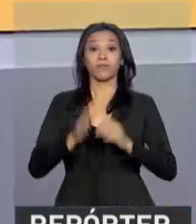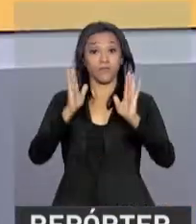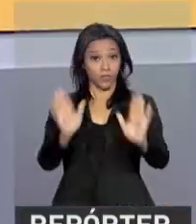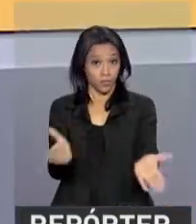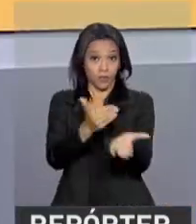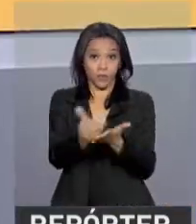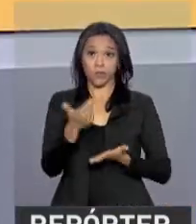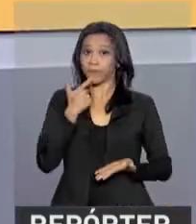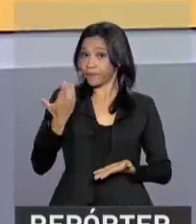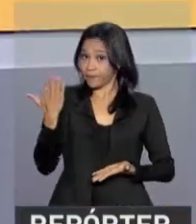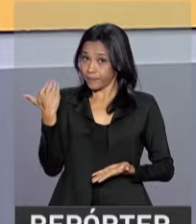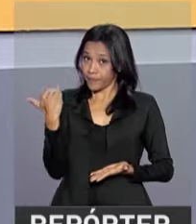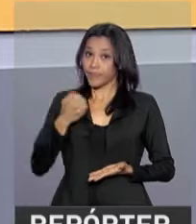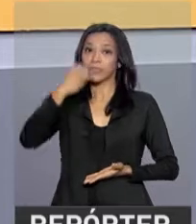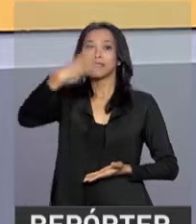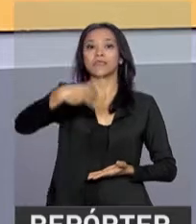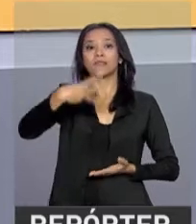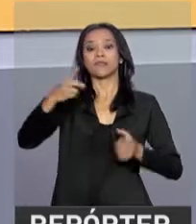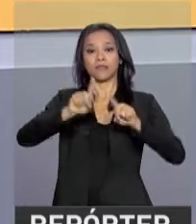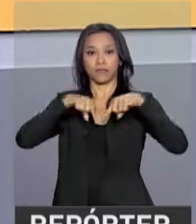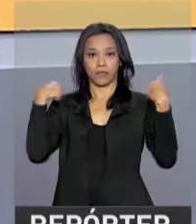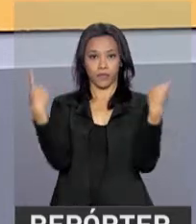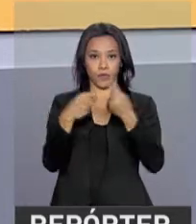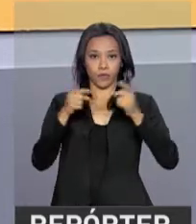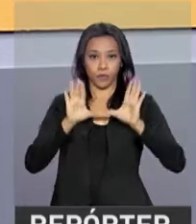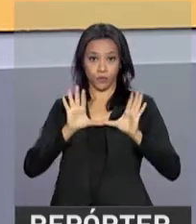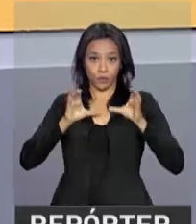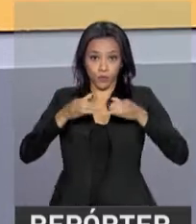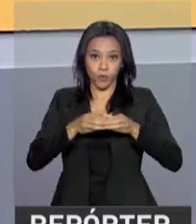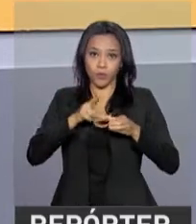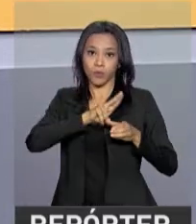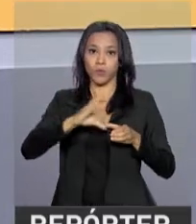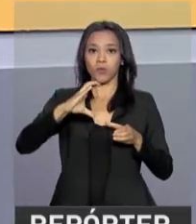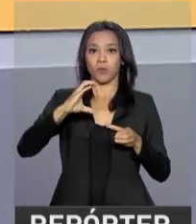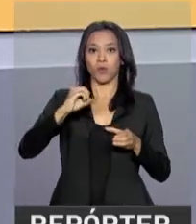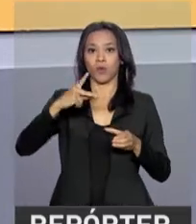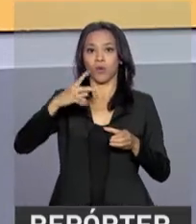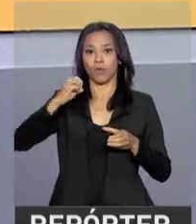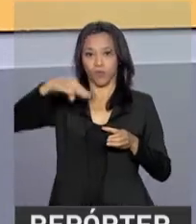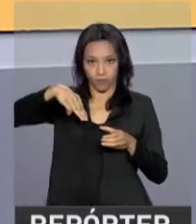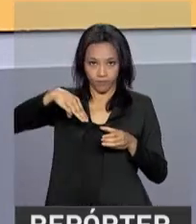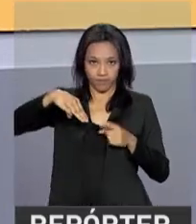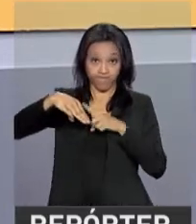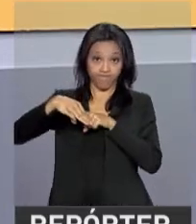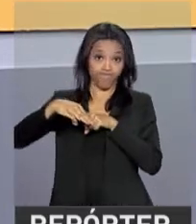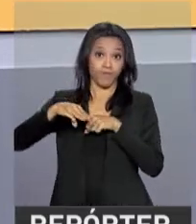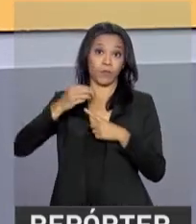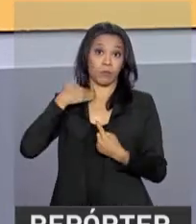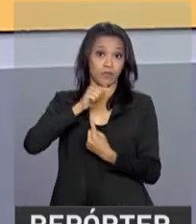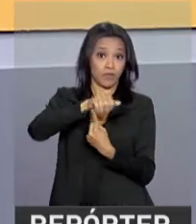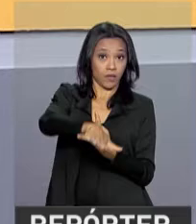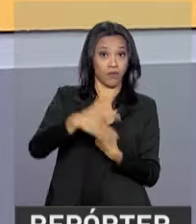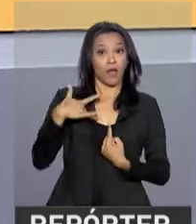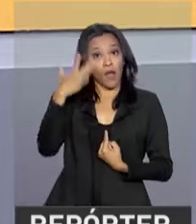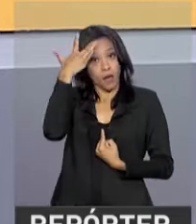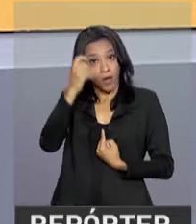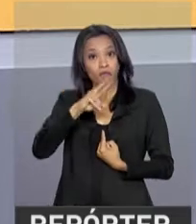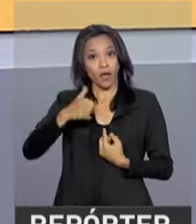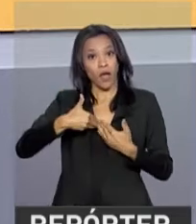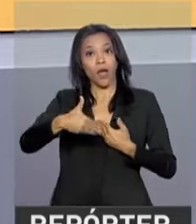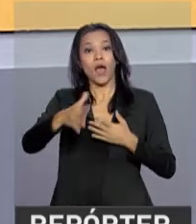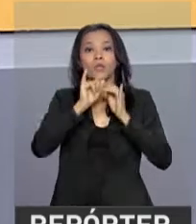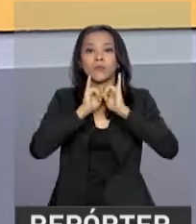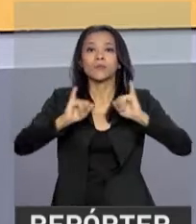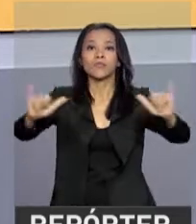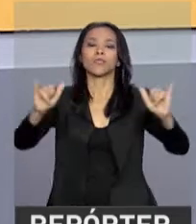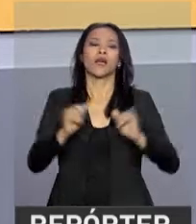Começou agora há pouco a terceira reunião do ano do Comitê de Política Monetária do Banco Central, o Copom. Amanhã deve ser anunciada a tendência da